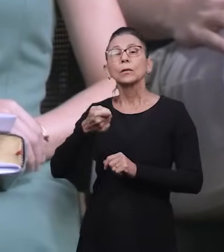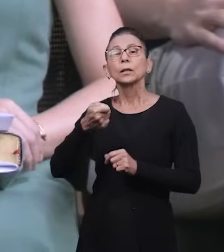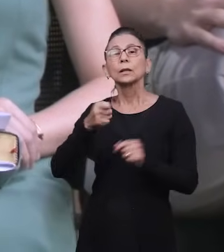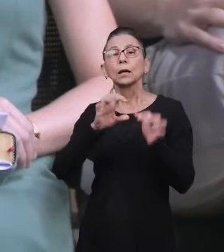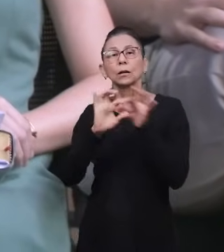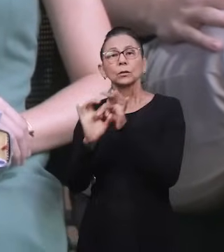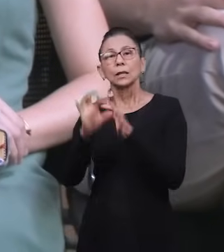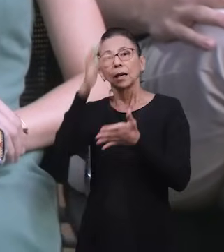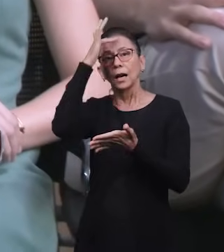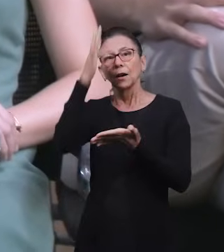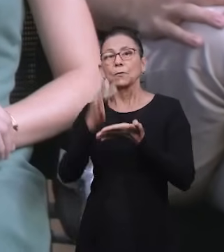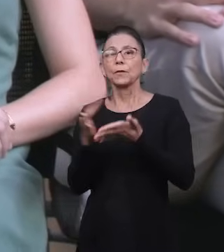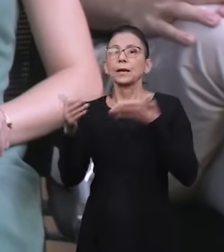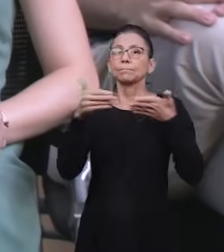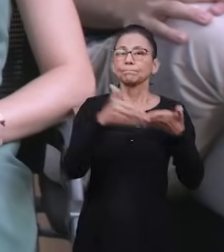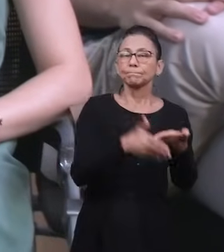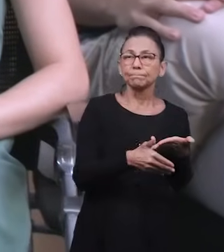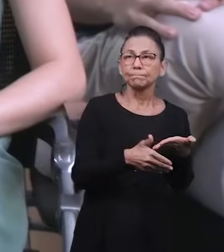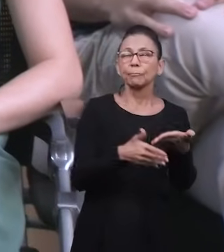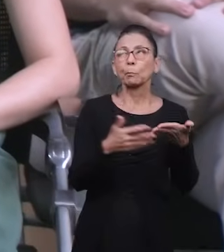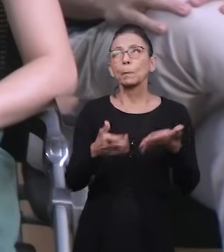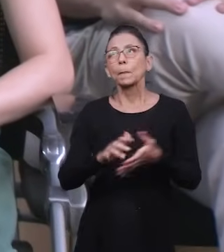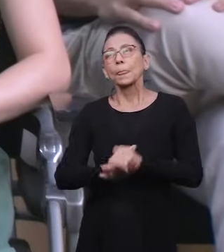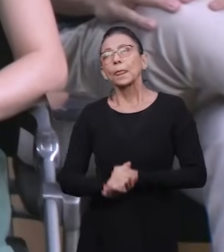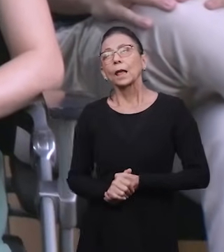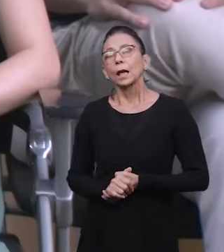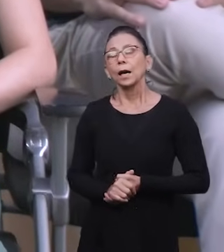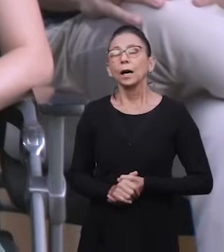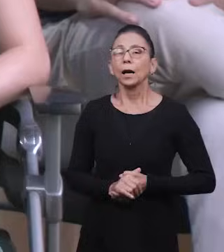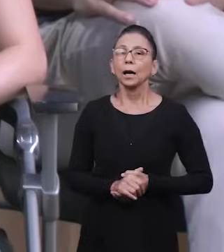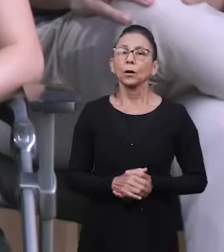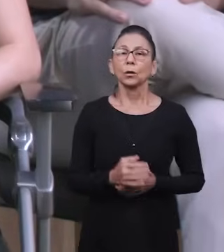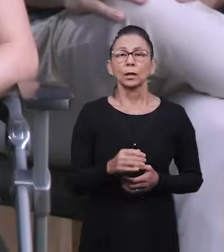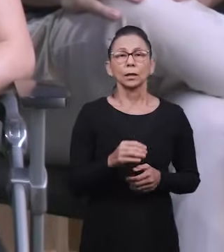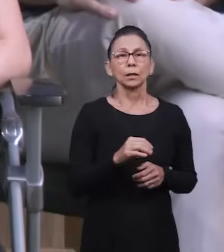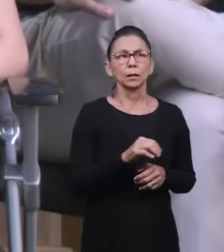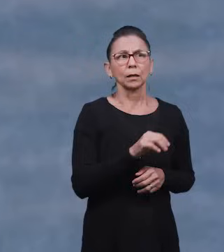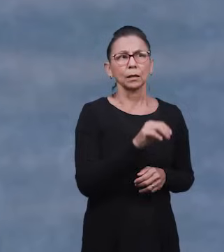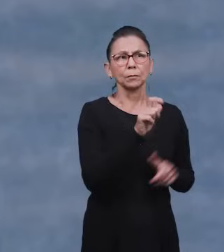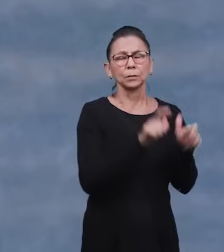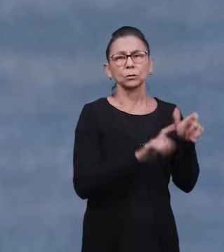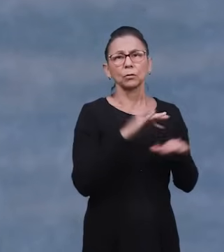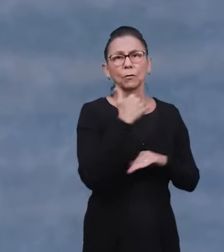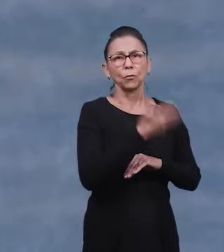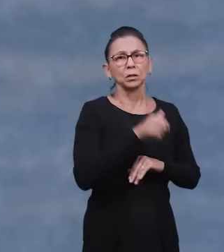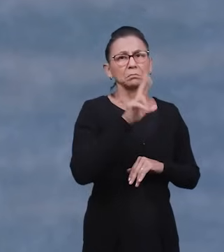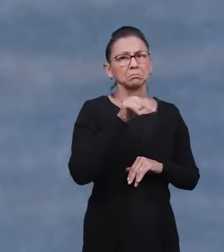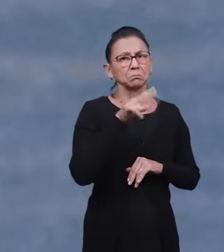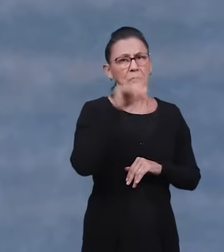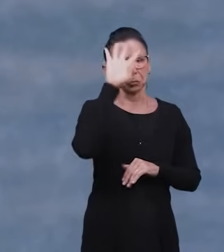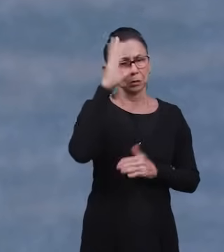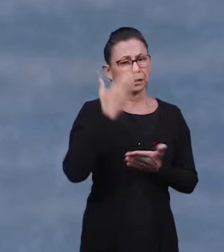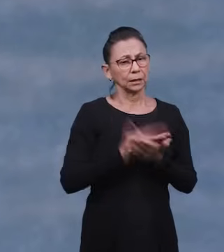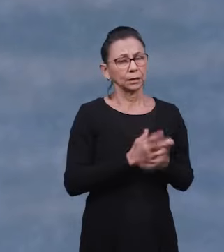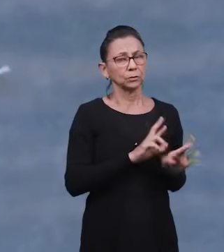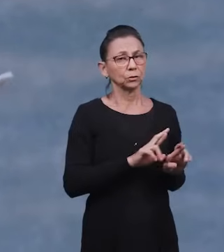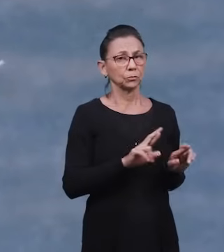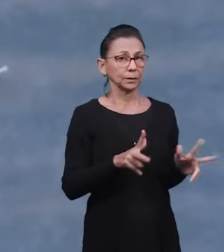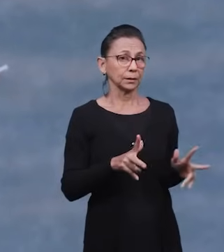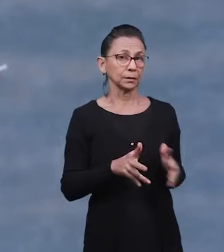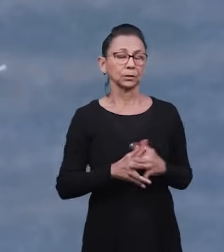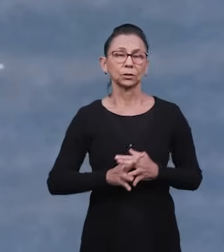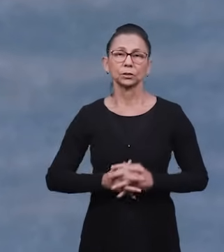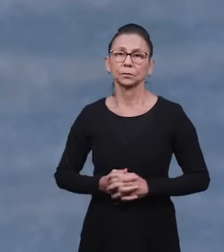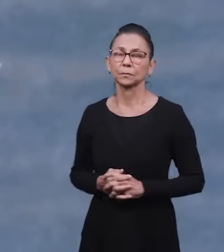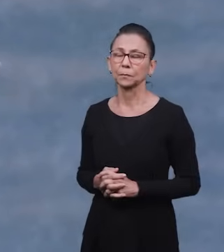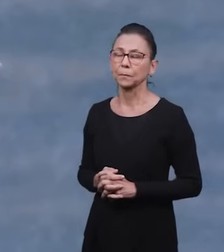negou algo que você viveu. Não é que você não creio nisso, não é diferente. Não creio é uma coisa. Não, o